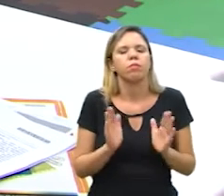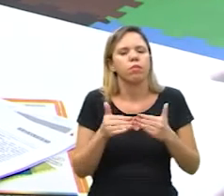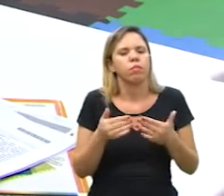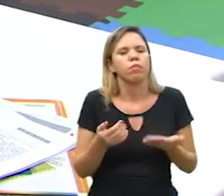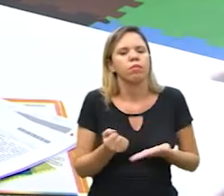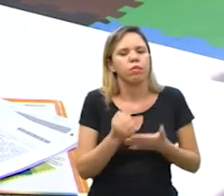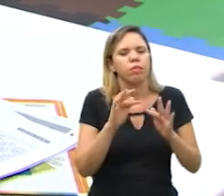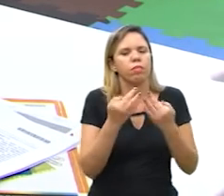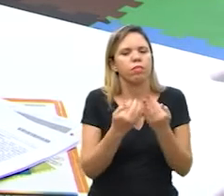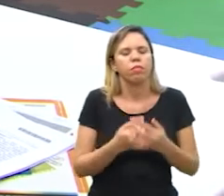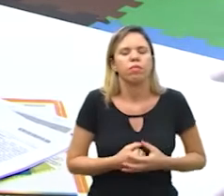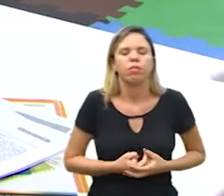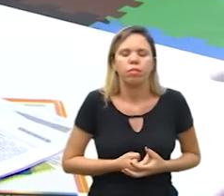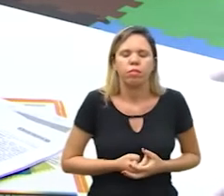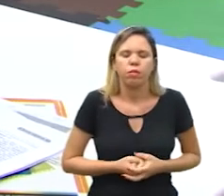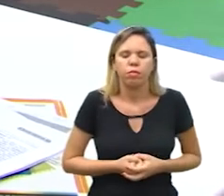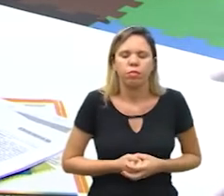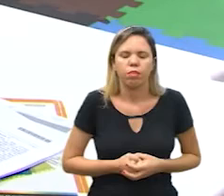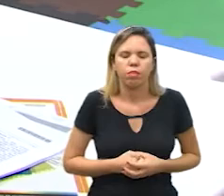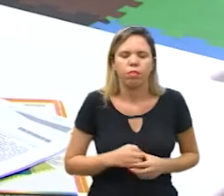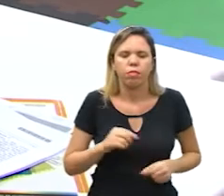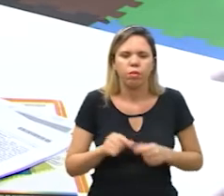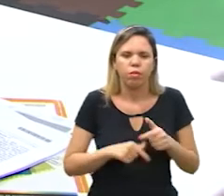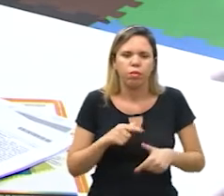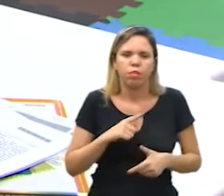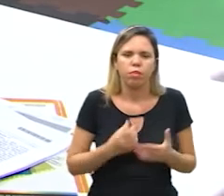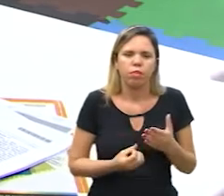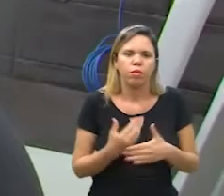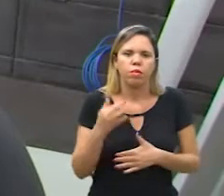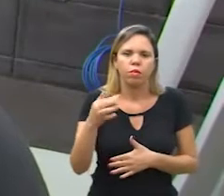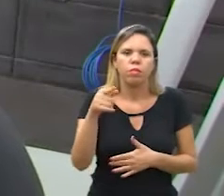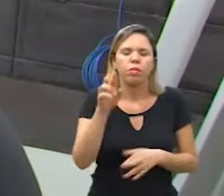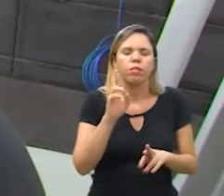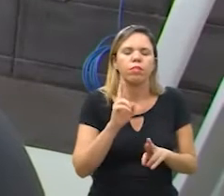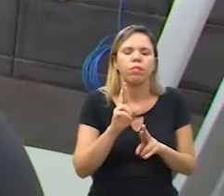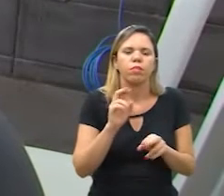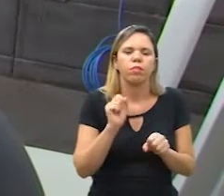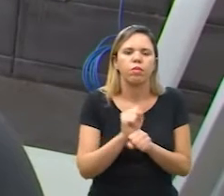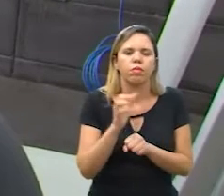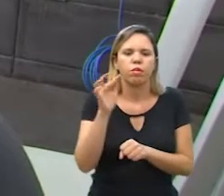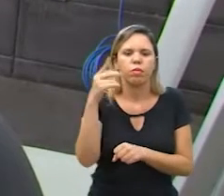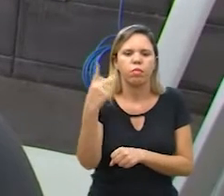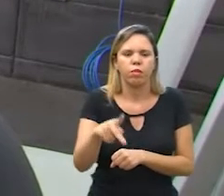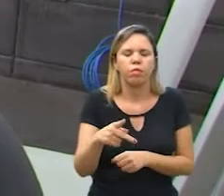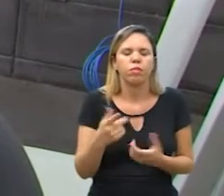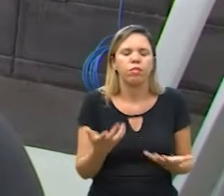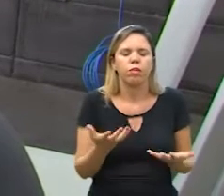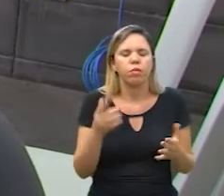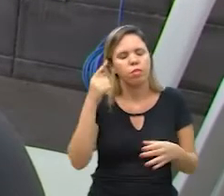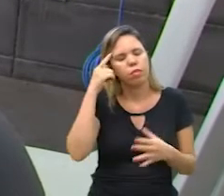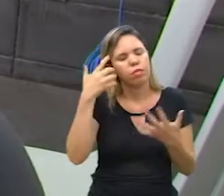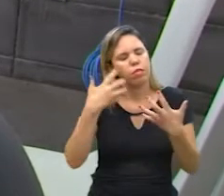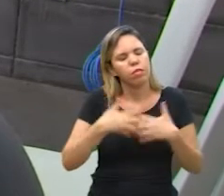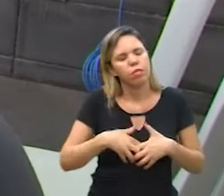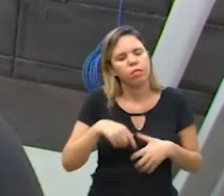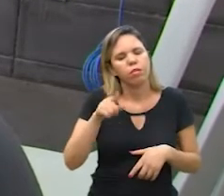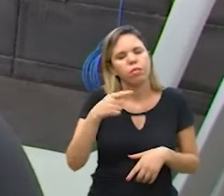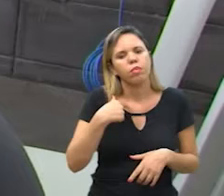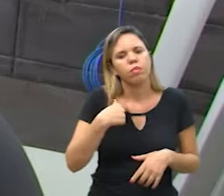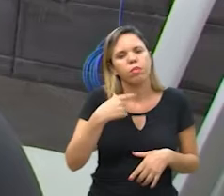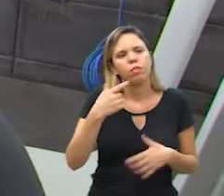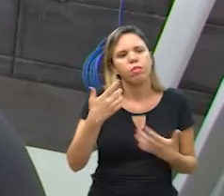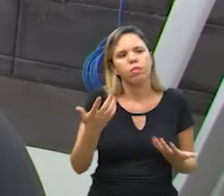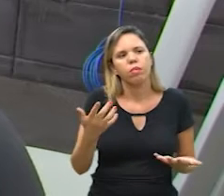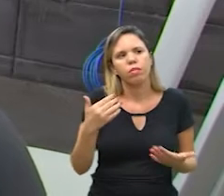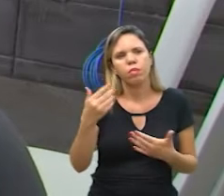dedicar bastante, ajudar minha família e o que vem pela frente. O que você espera um dia para o seu futuro? O que você pensa, por exemplo,